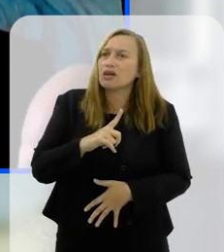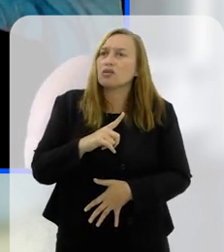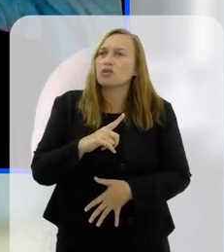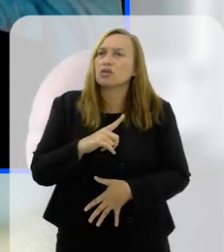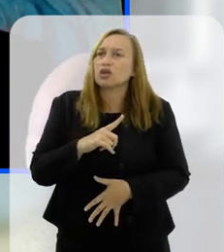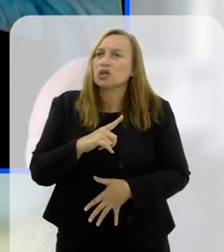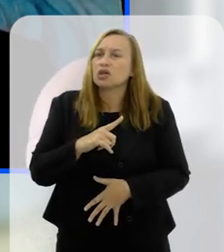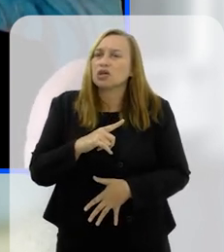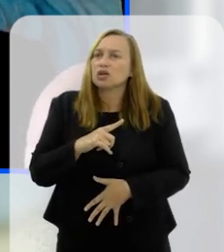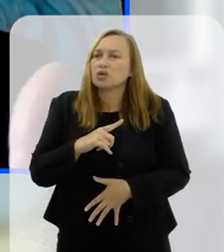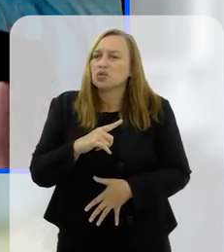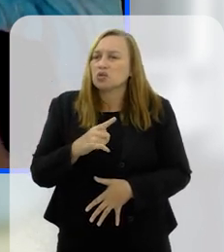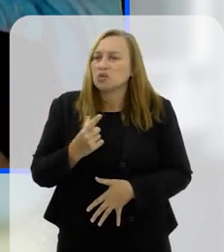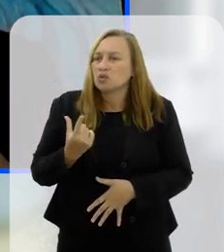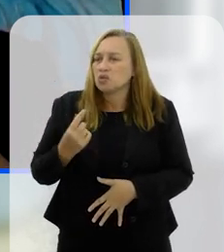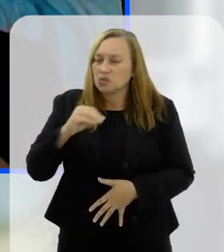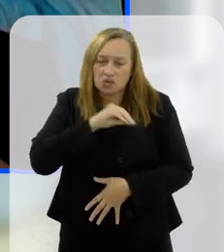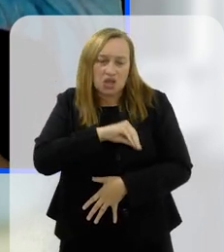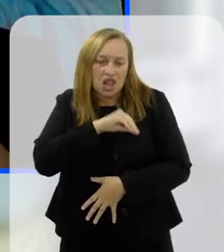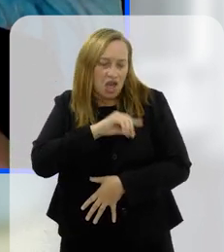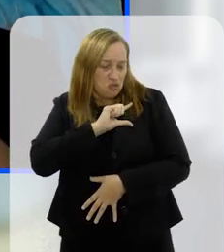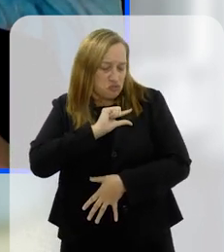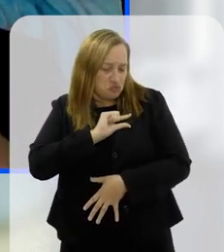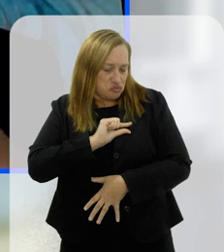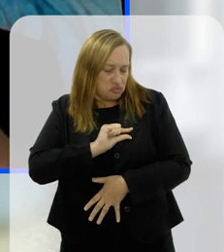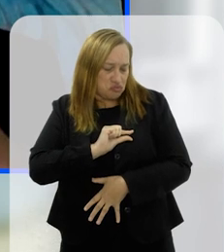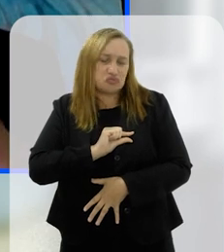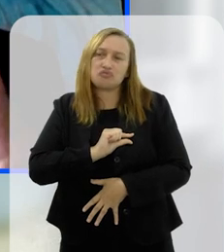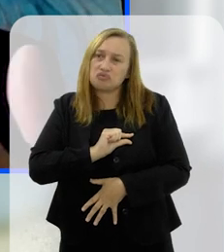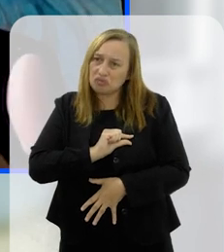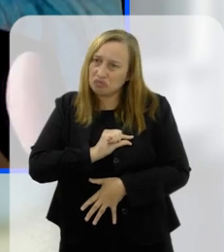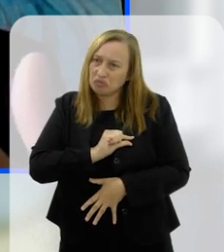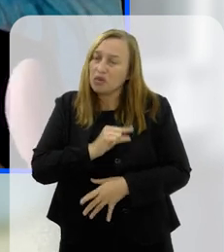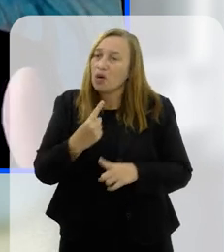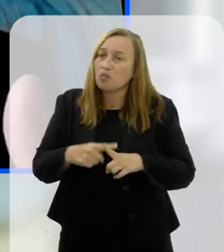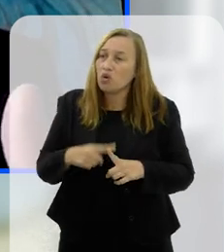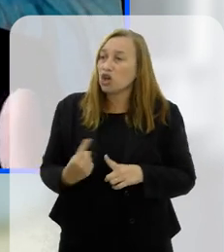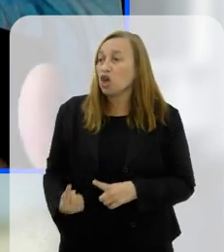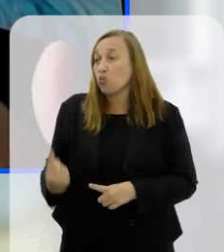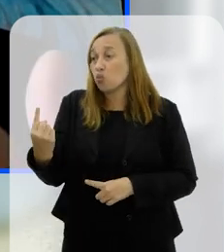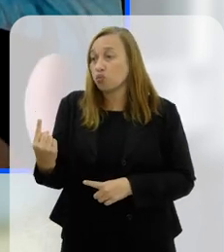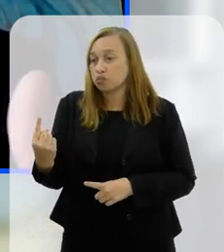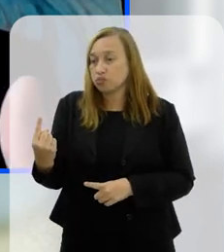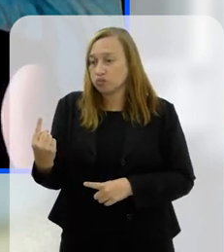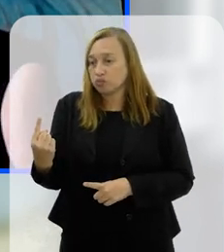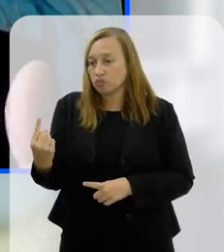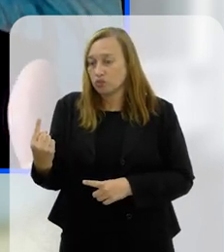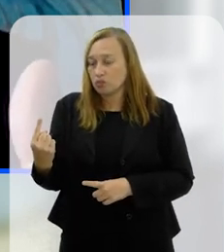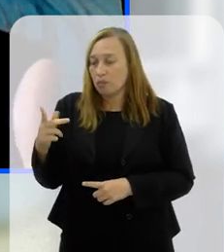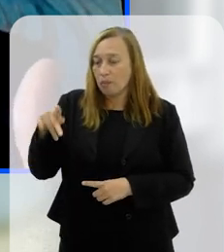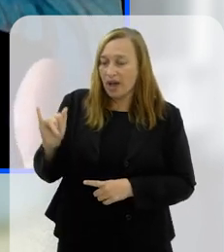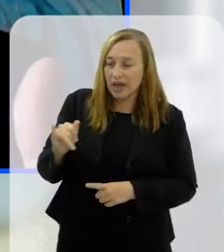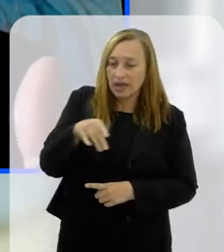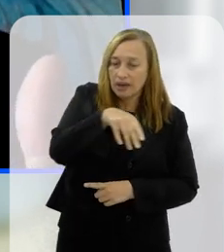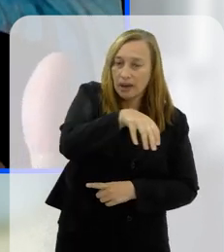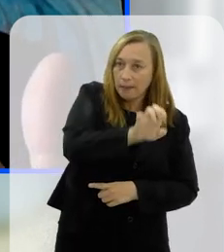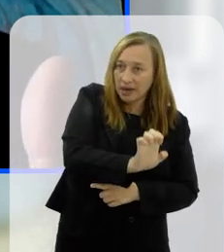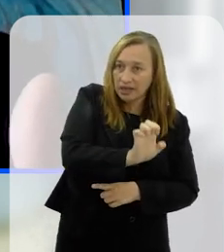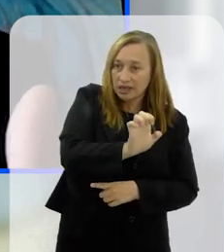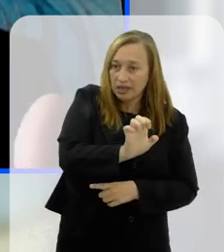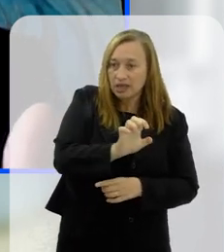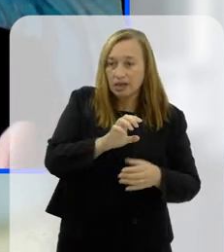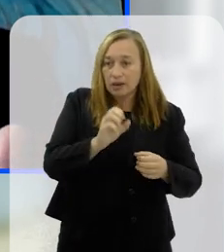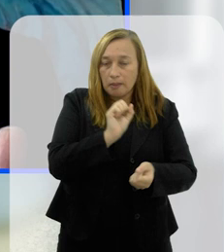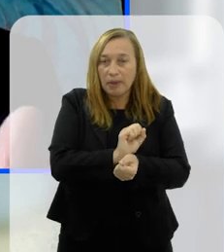tem um um nível de renda familiar que ele reduz porque um dos dois deixa de de ter a